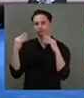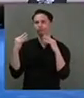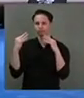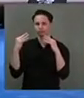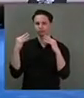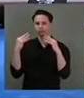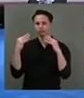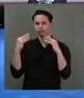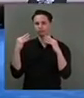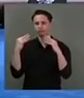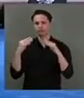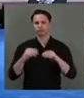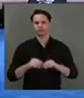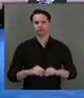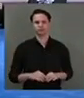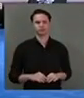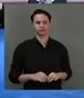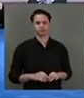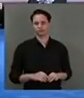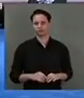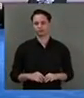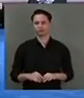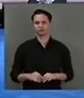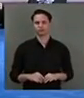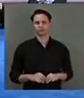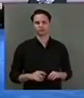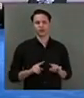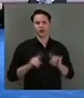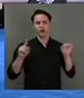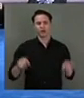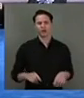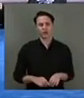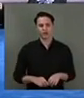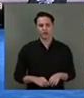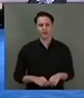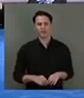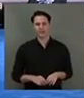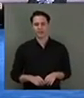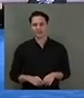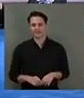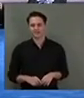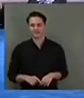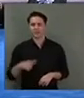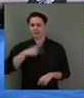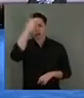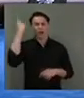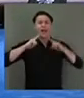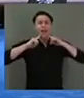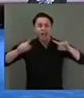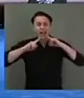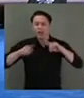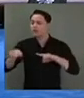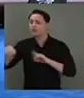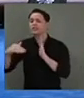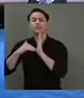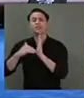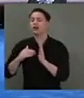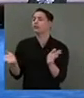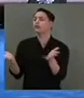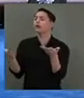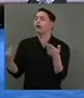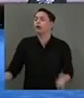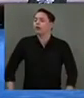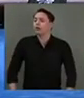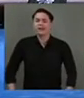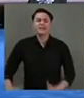não está reclamando do Supremo. O povo já sabe quem é o ministro Alexandre de Moraes. O povo está reclamando do Senado. O povo